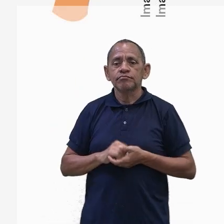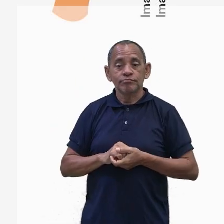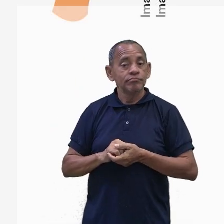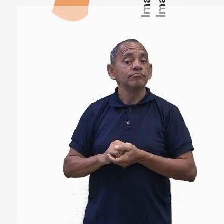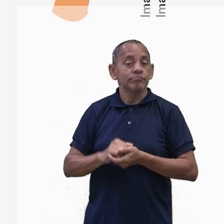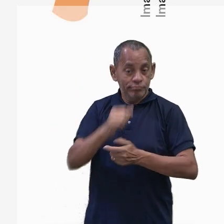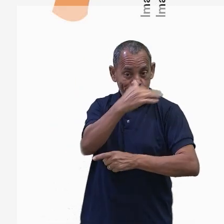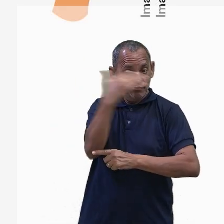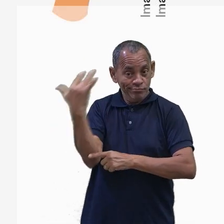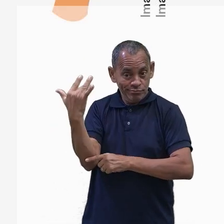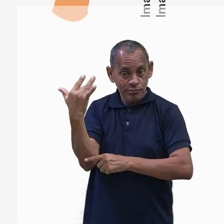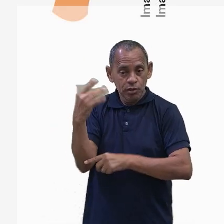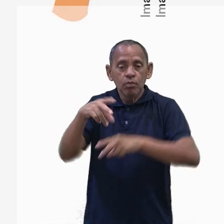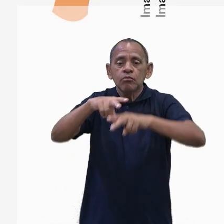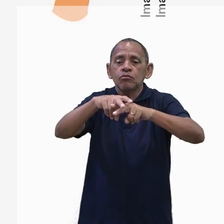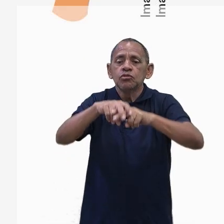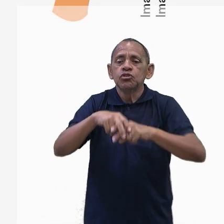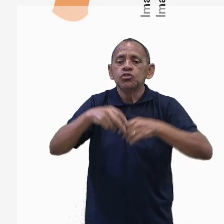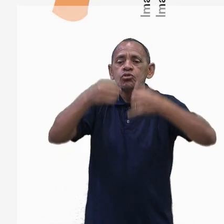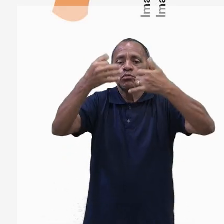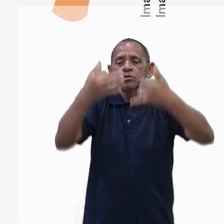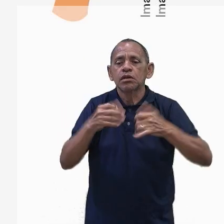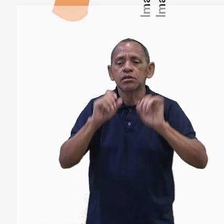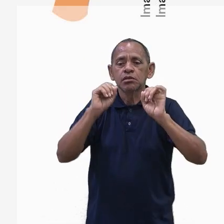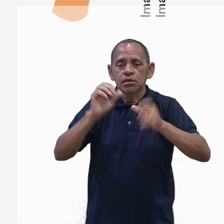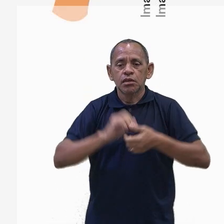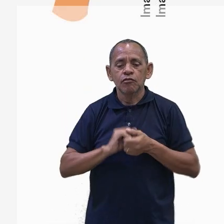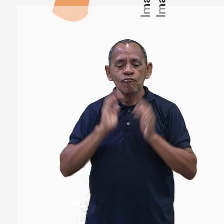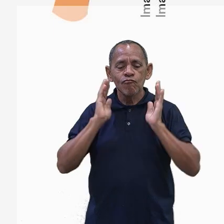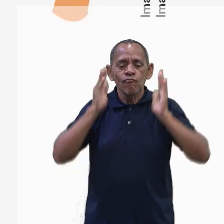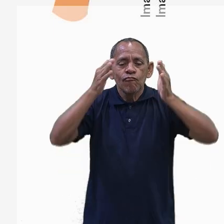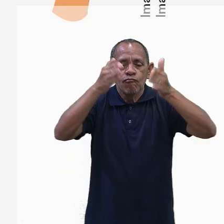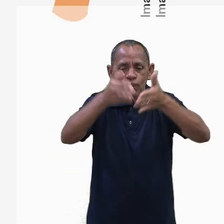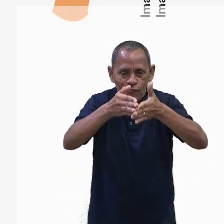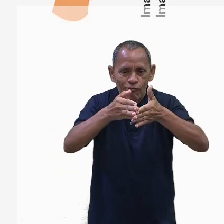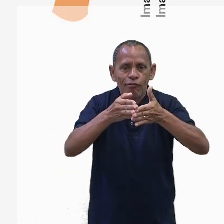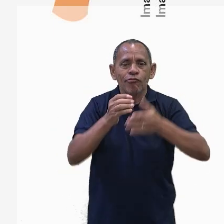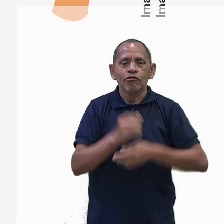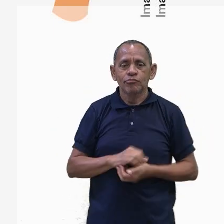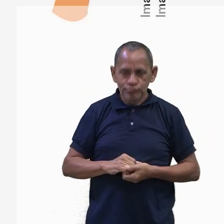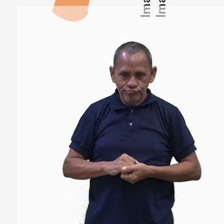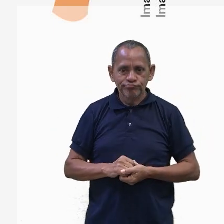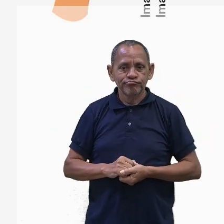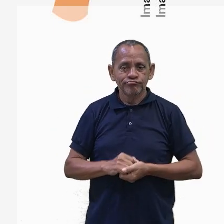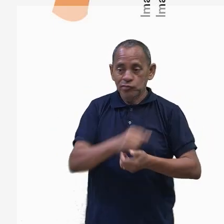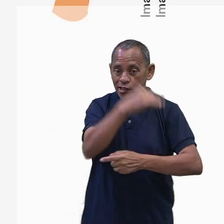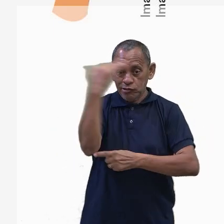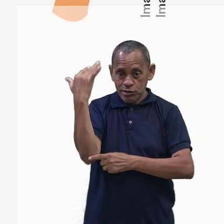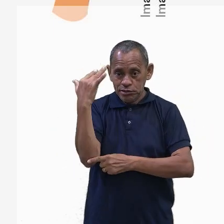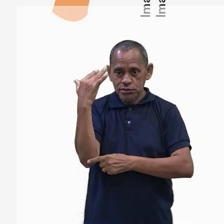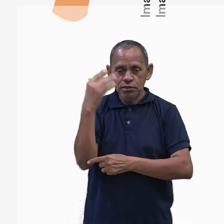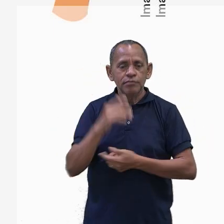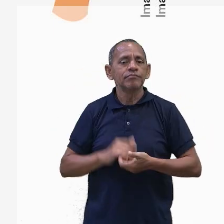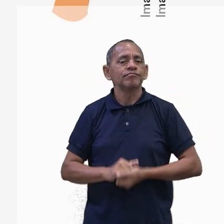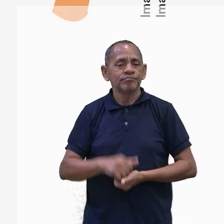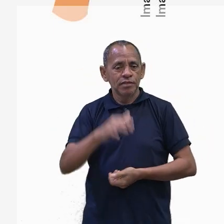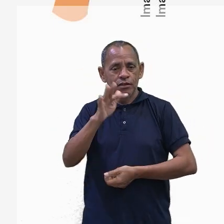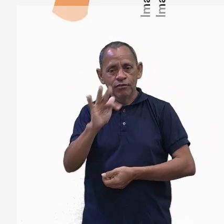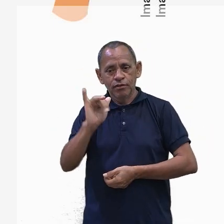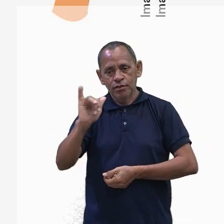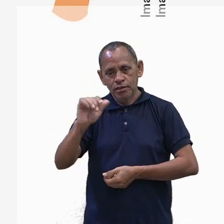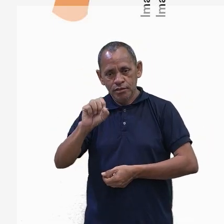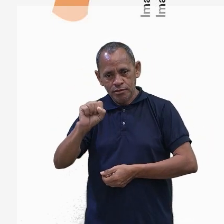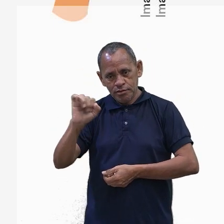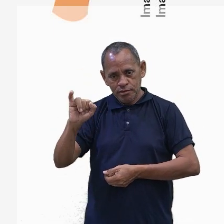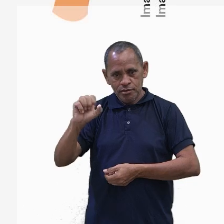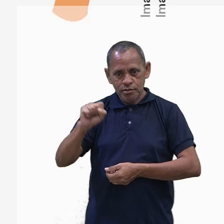Por isso que está escrito ali, olha, foco na natureza, foco na physis. O que era physis? A natureza. Então,